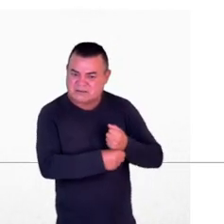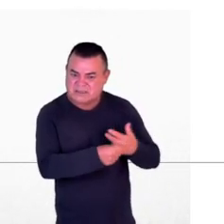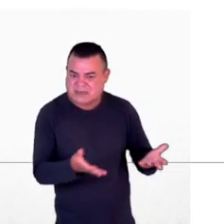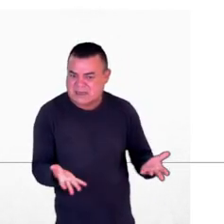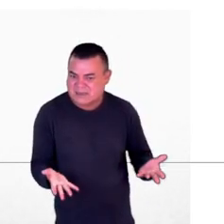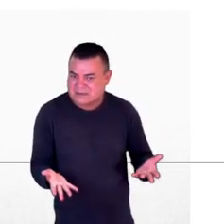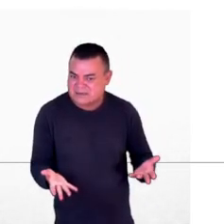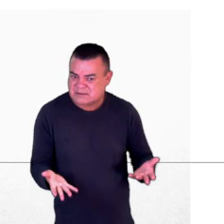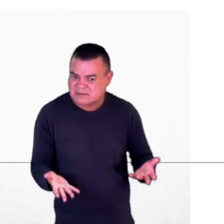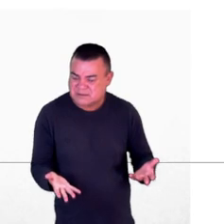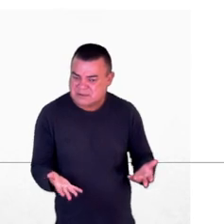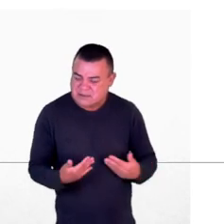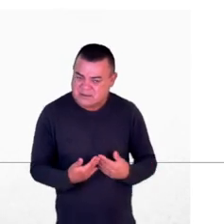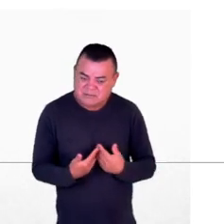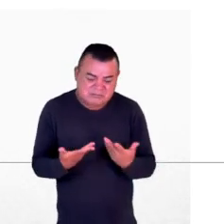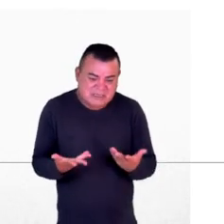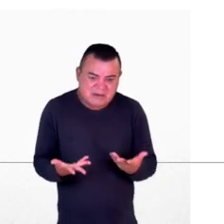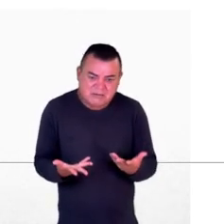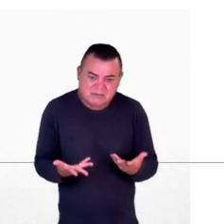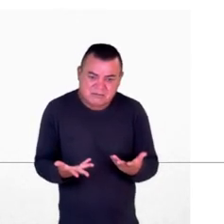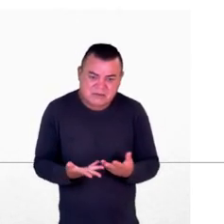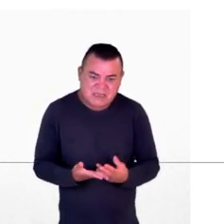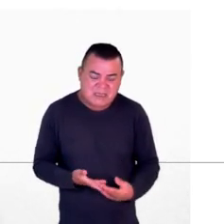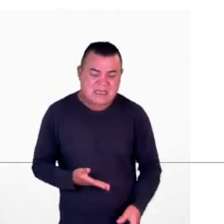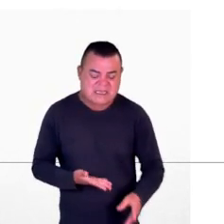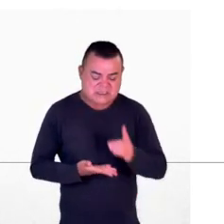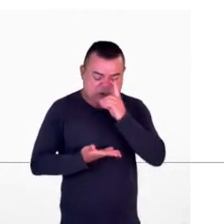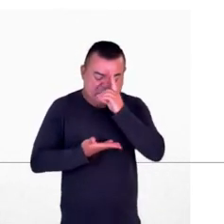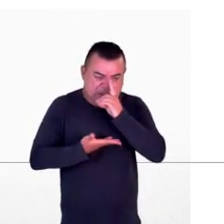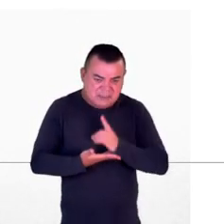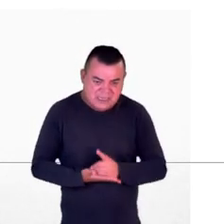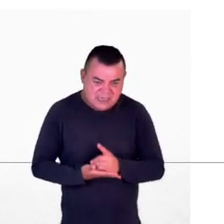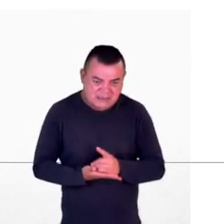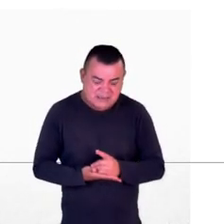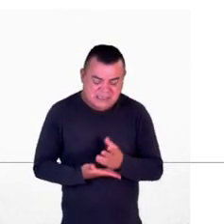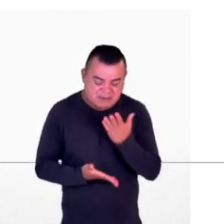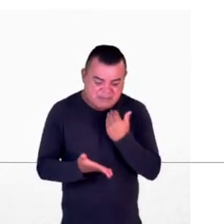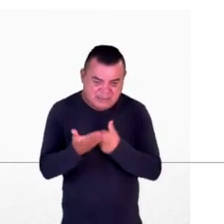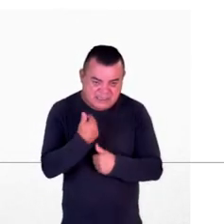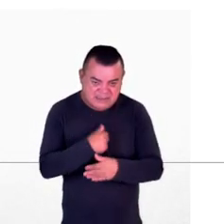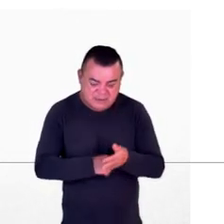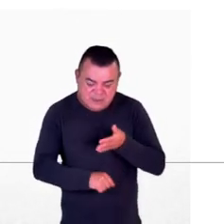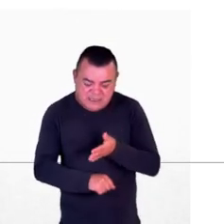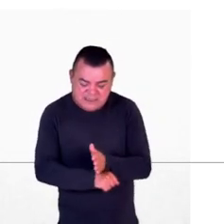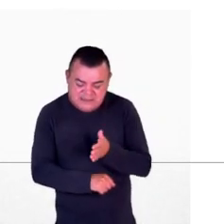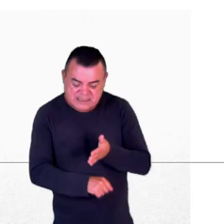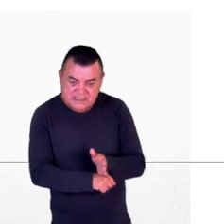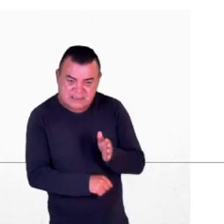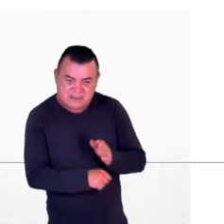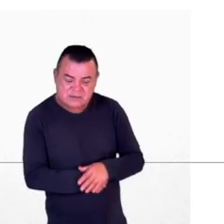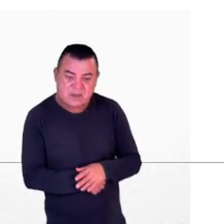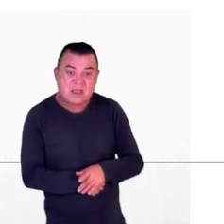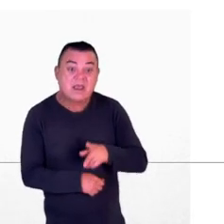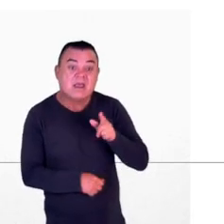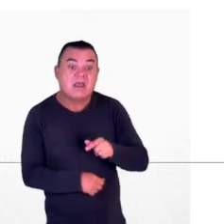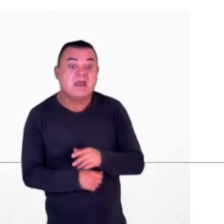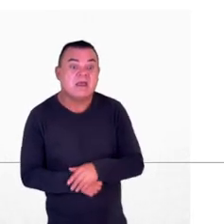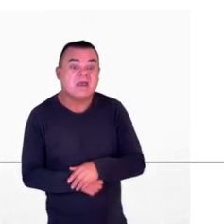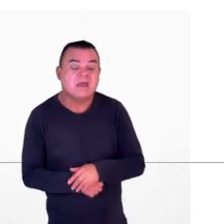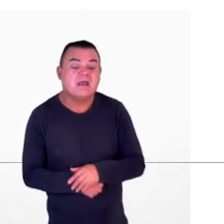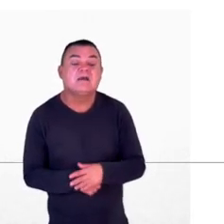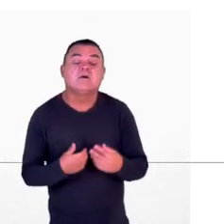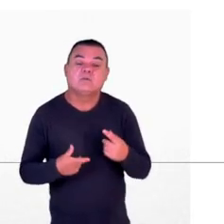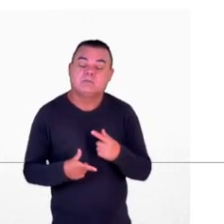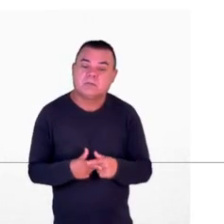então a dignidade na alimentação e no acesso aos alimentos ela é uma questão fundamental por tudo o que o